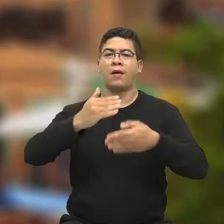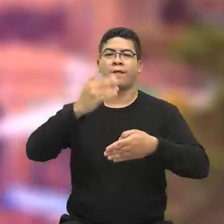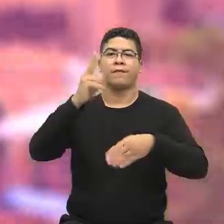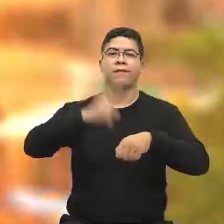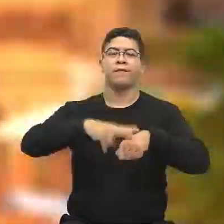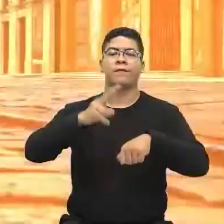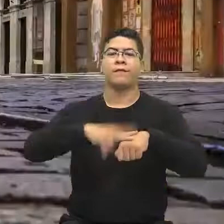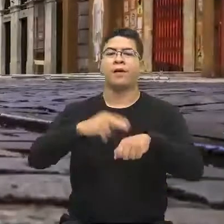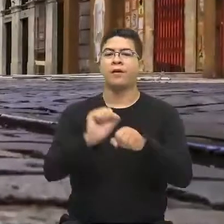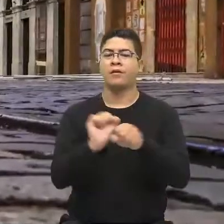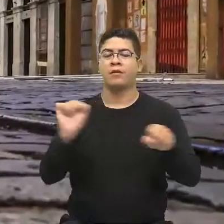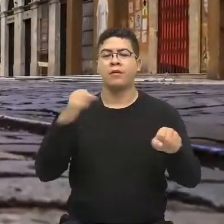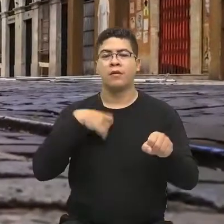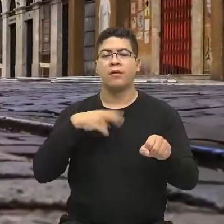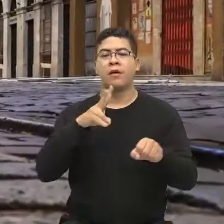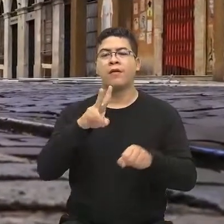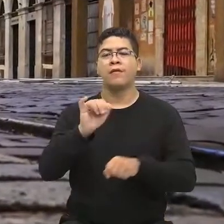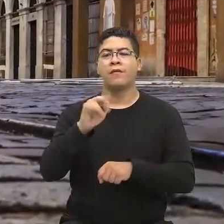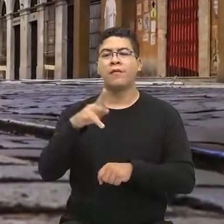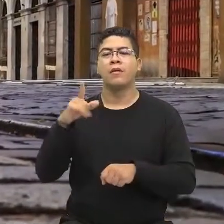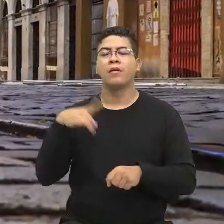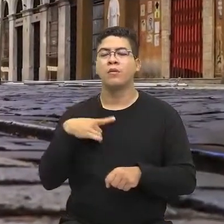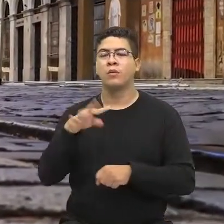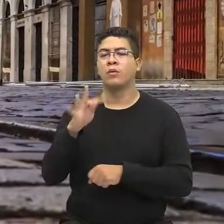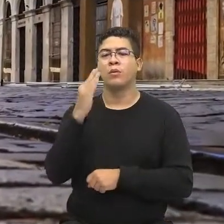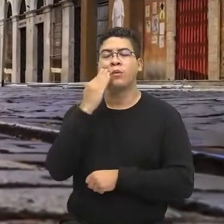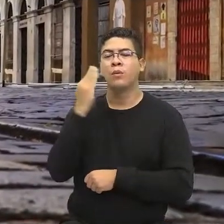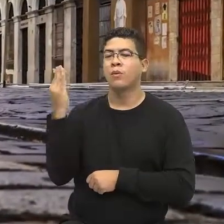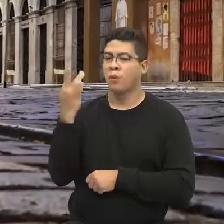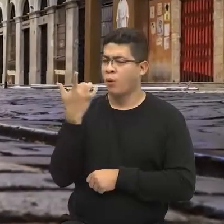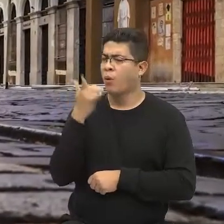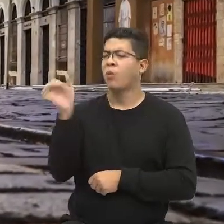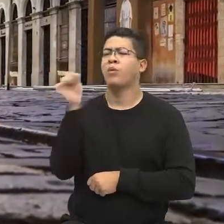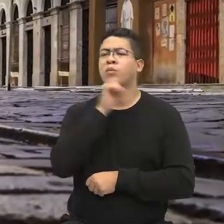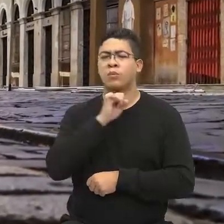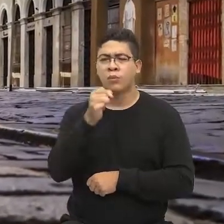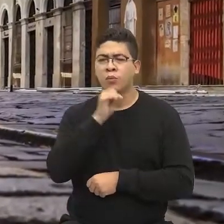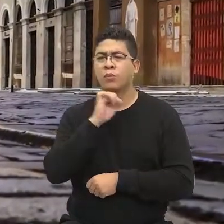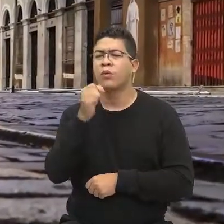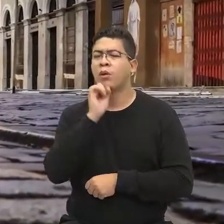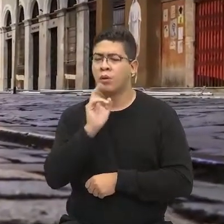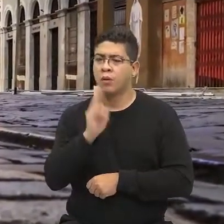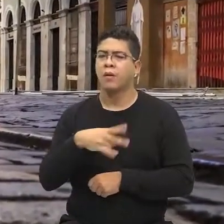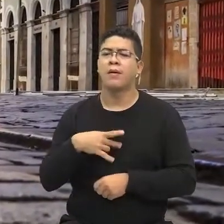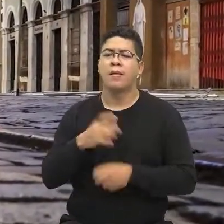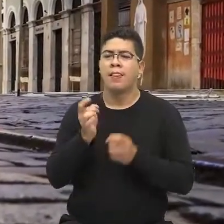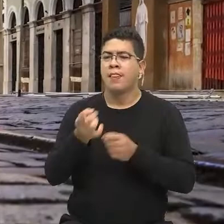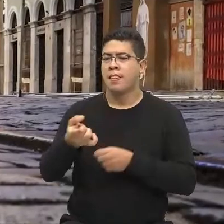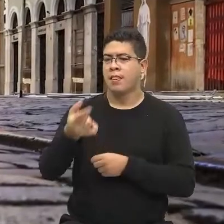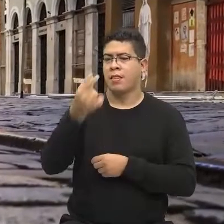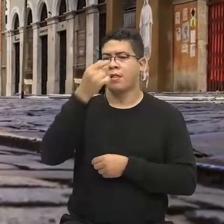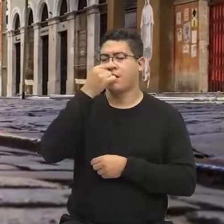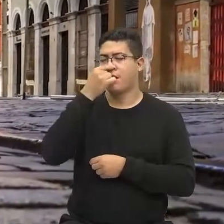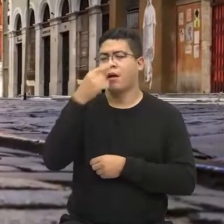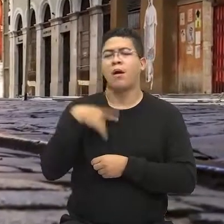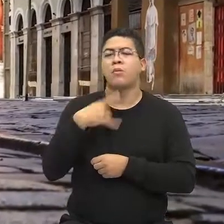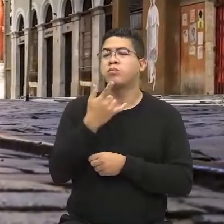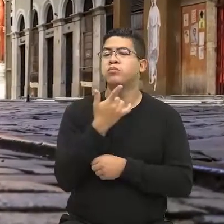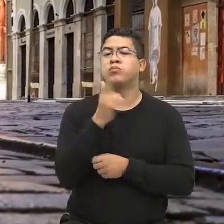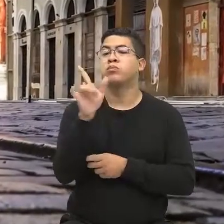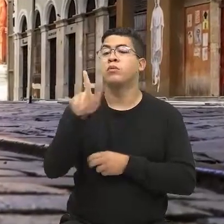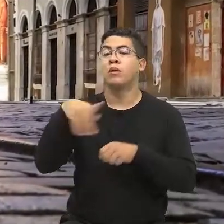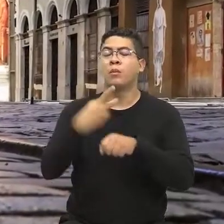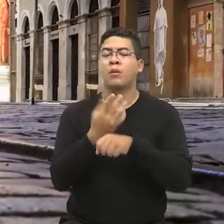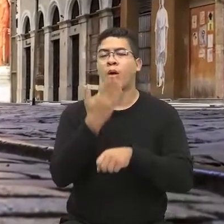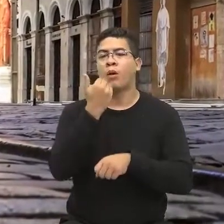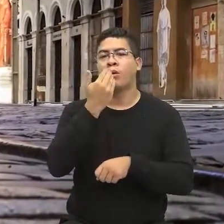Aninha Viegas. Totônio Rodrigues era muito velho e botava o pince-nez na ponta do nariz. Depois do jantar, as